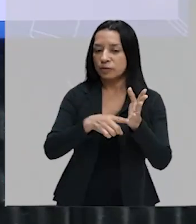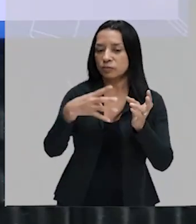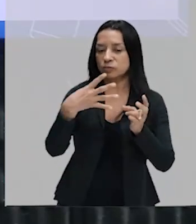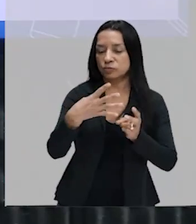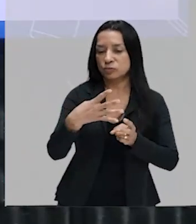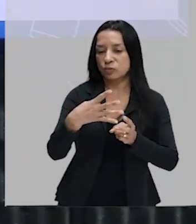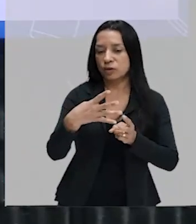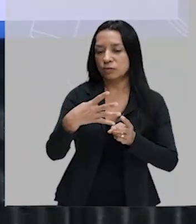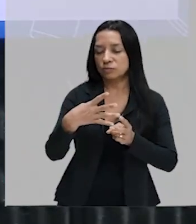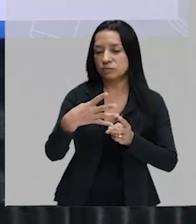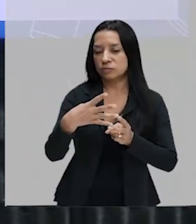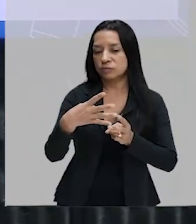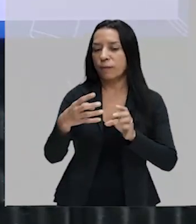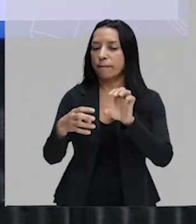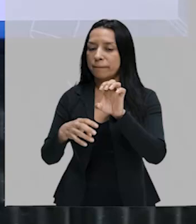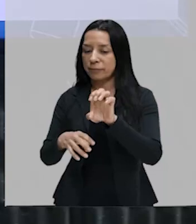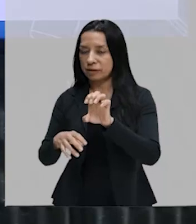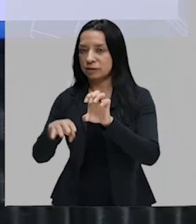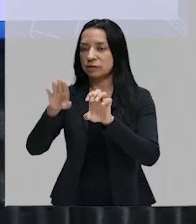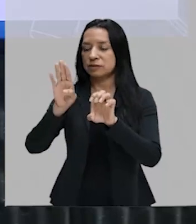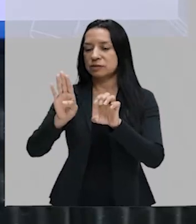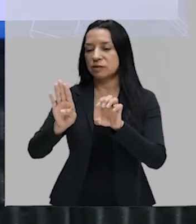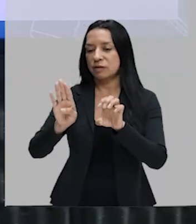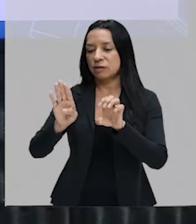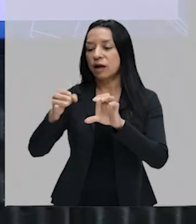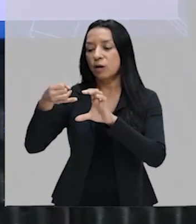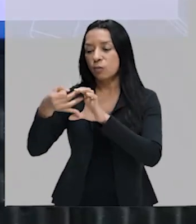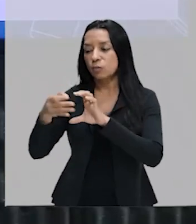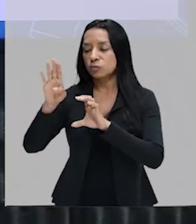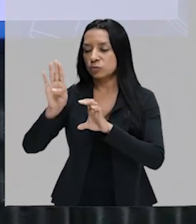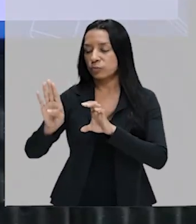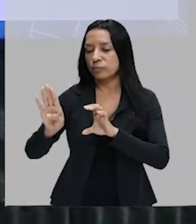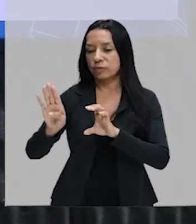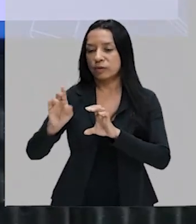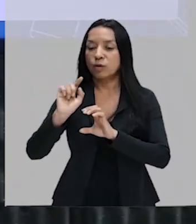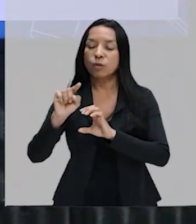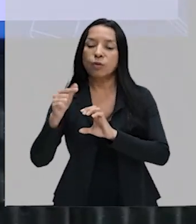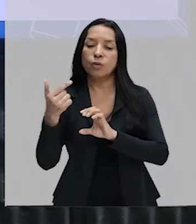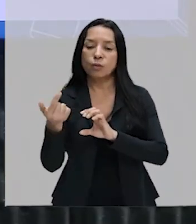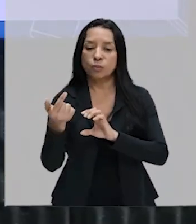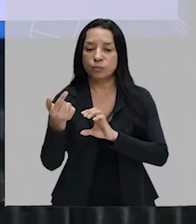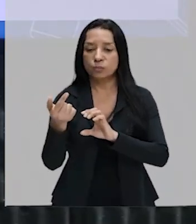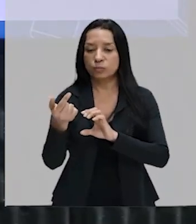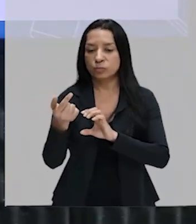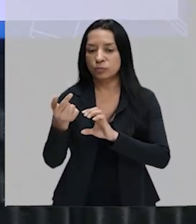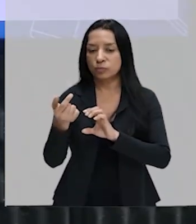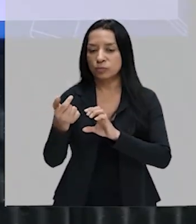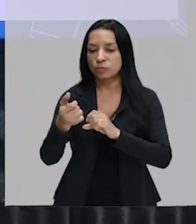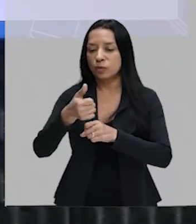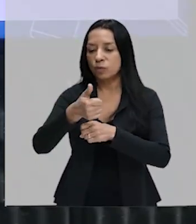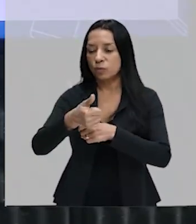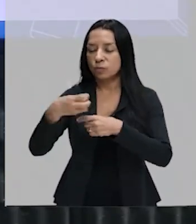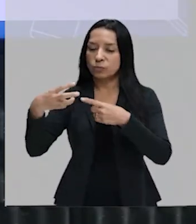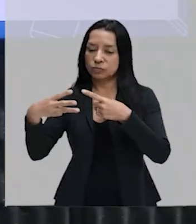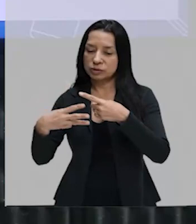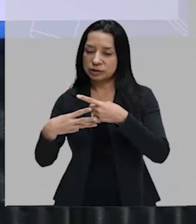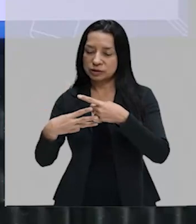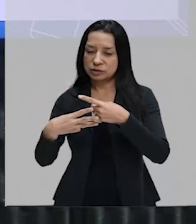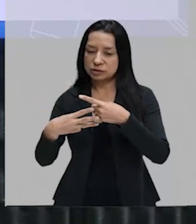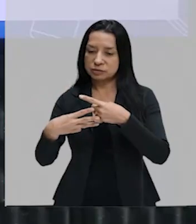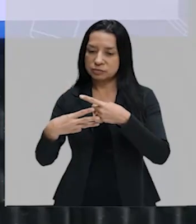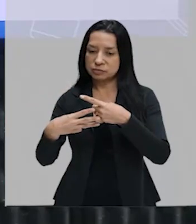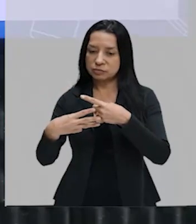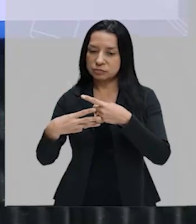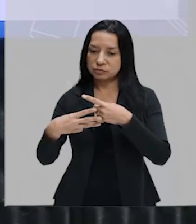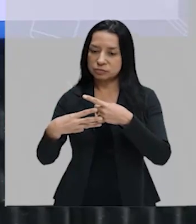que o -4 pertence ao conjunto B. Próximo, 1/3. 1/3 é menor do que